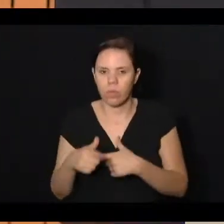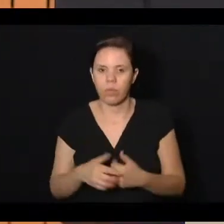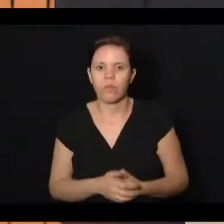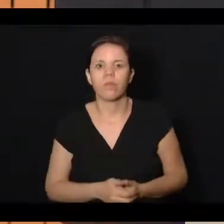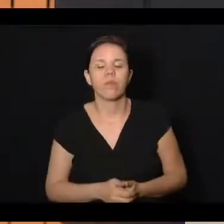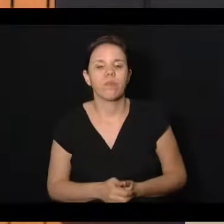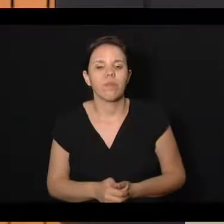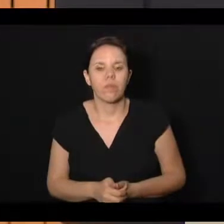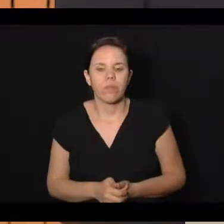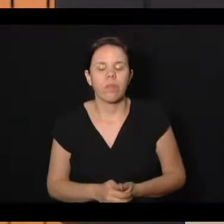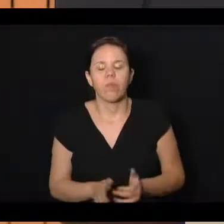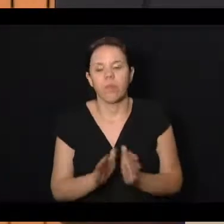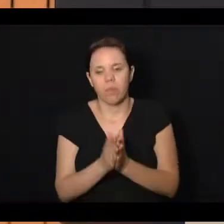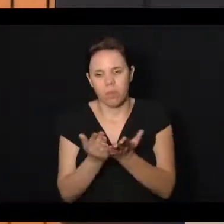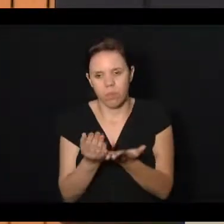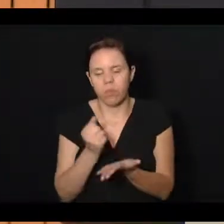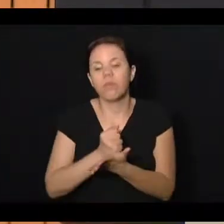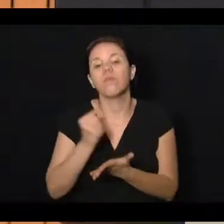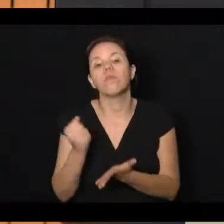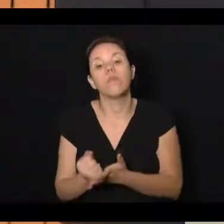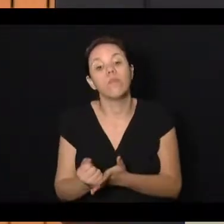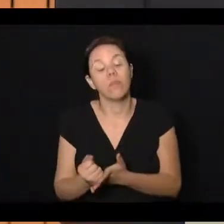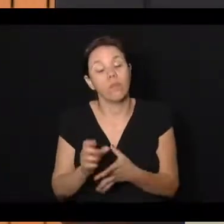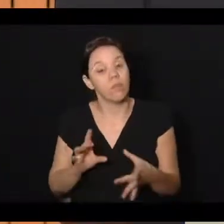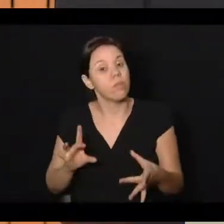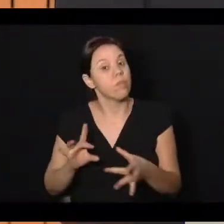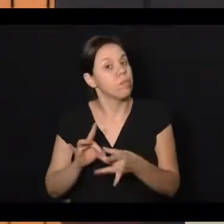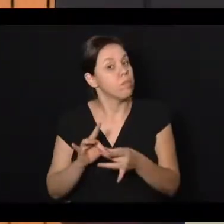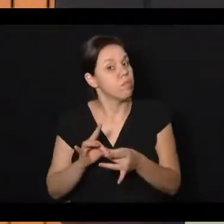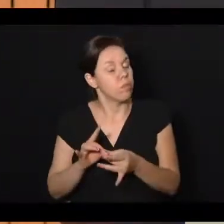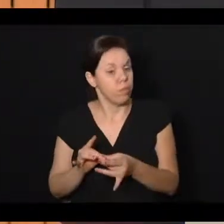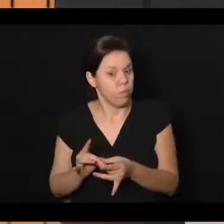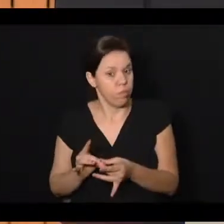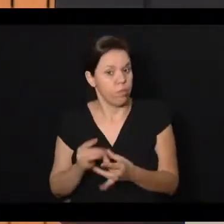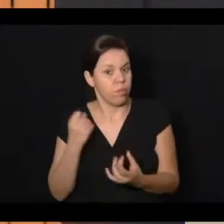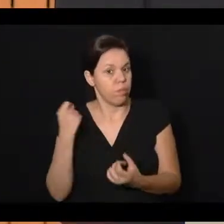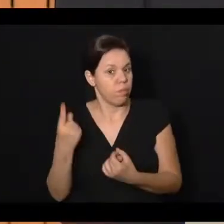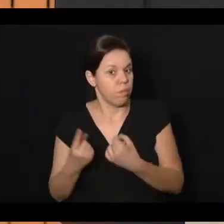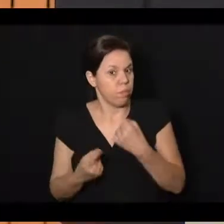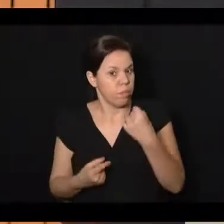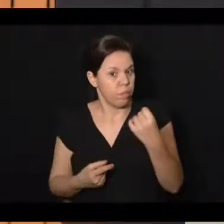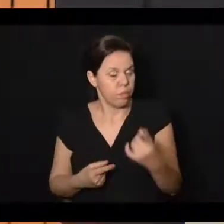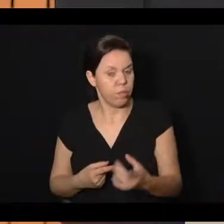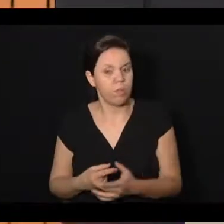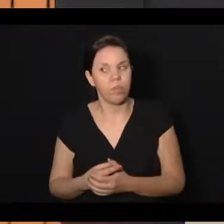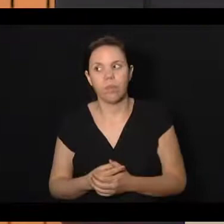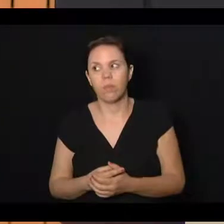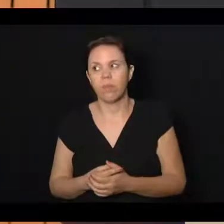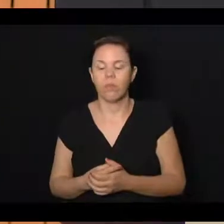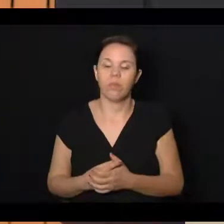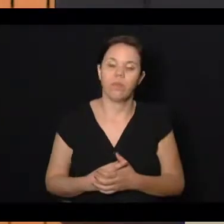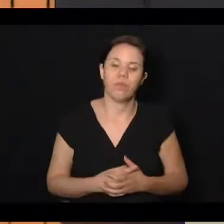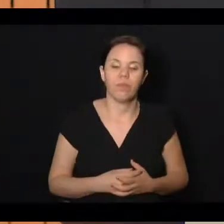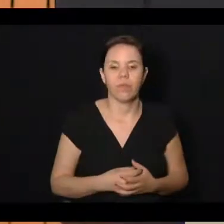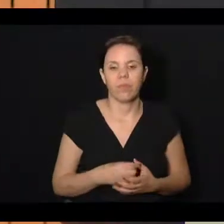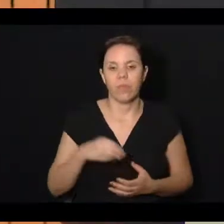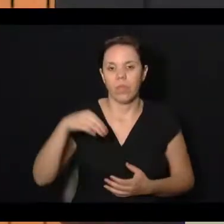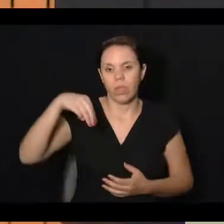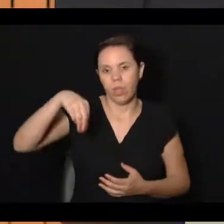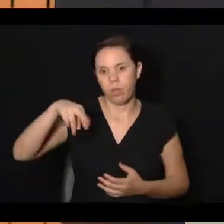com carteira assinada com parceria dentro de alguns anos o mrv com